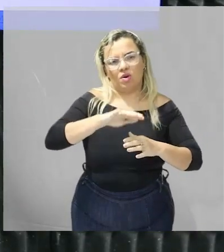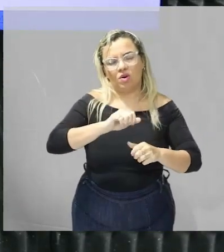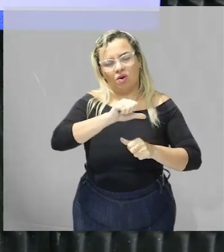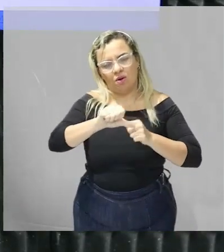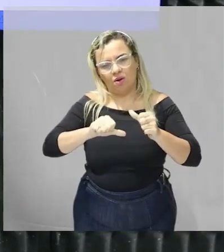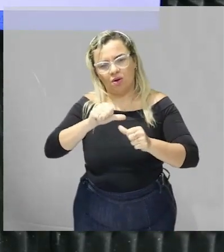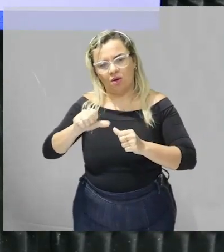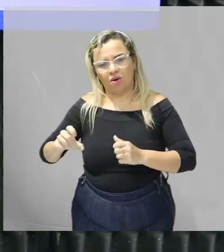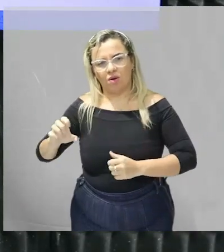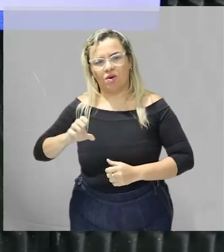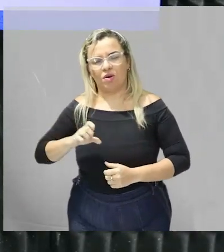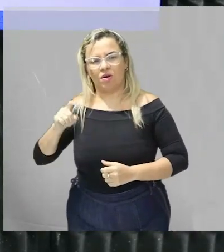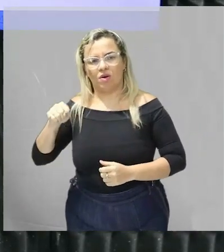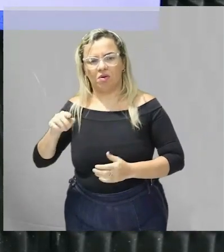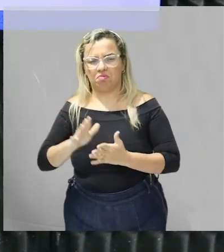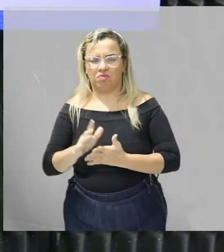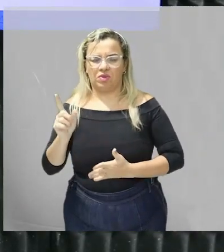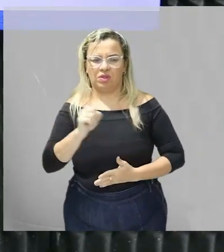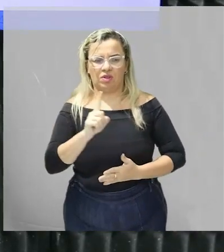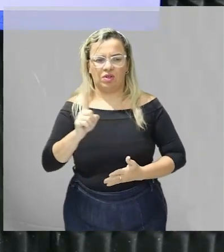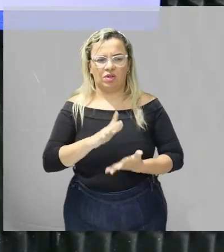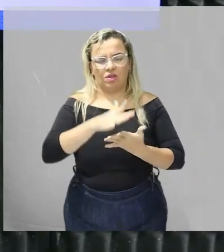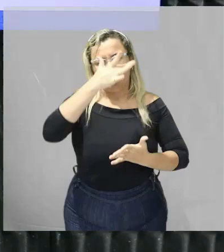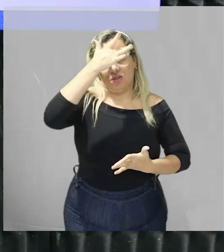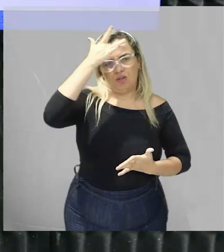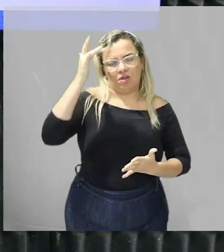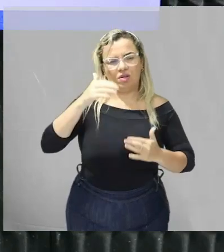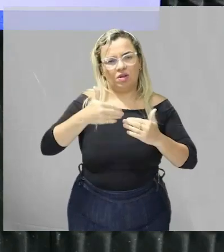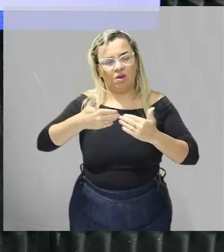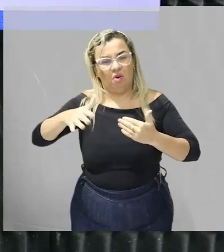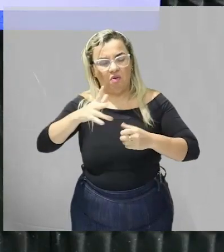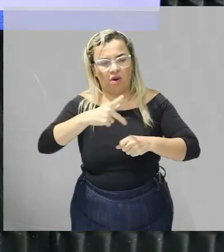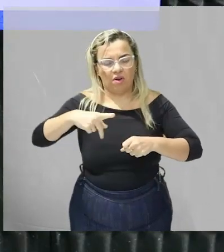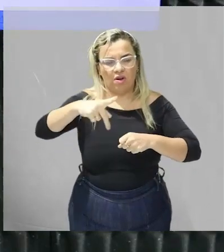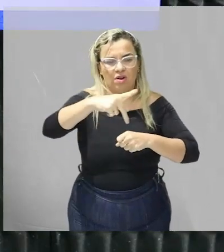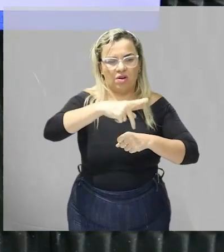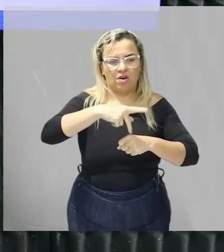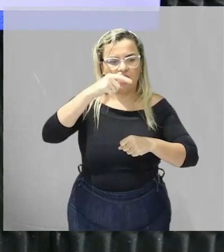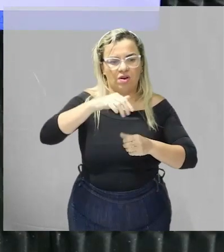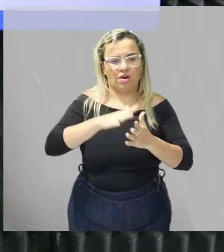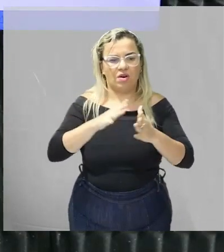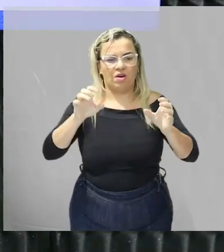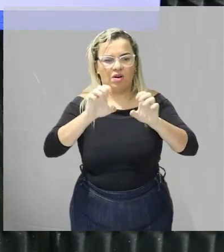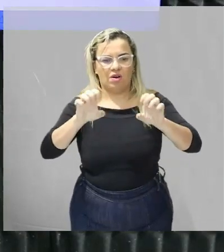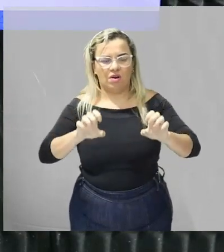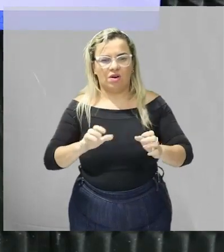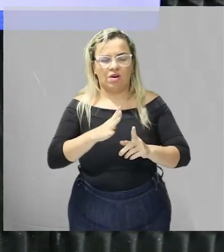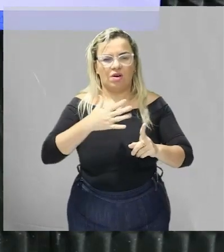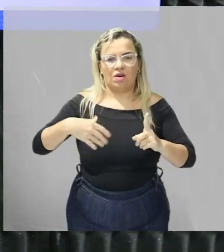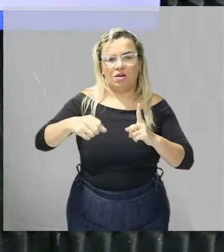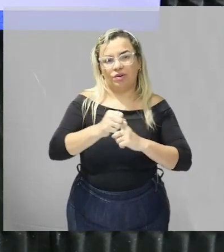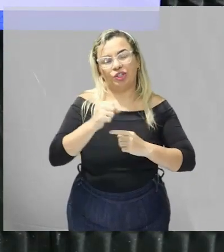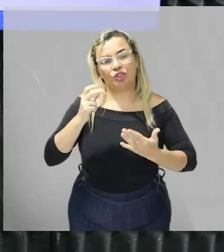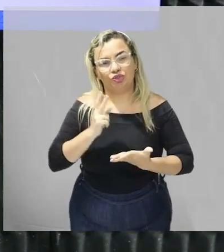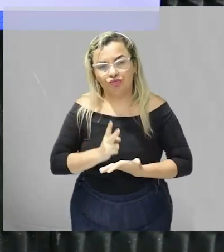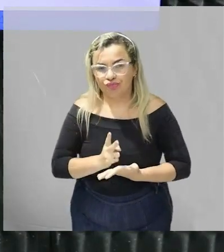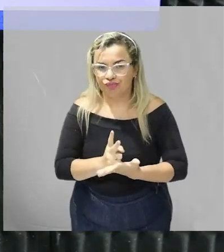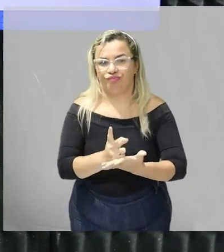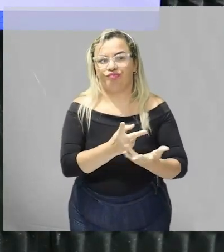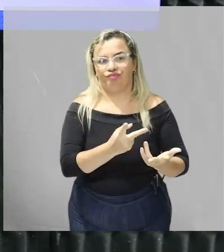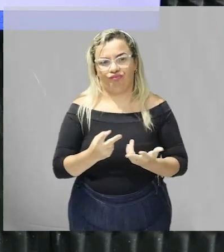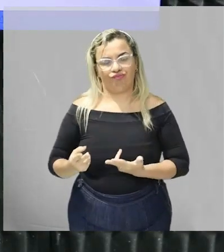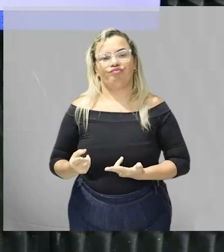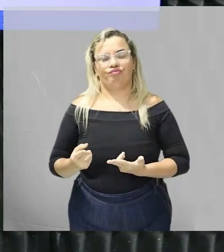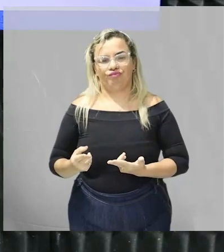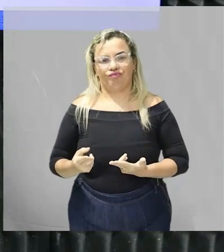mais rica nesse país. Não, galera, se as pessoas estão indo embora, trabalhar fora, a estrutura social do país vai permanecer a mesma, tá certo? Ou